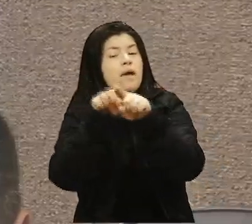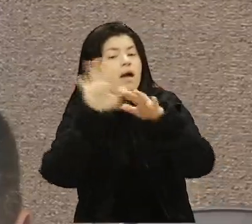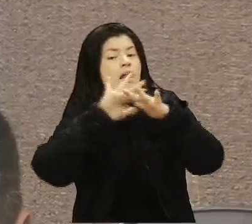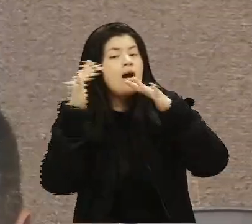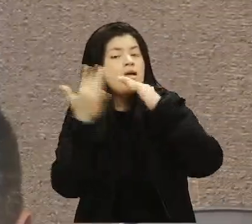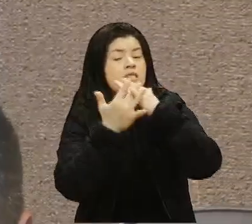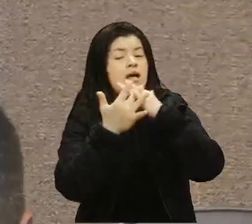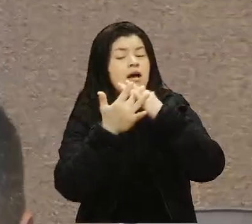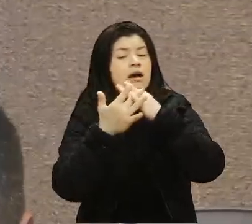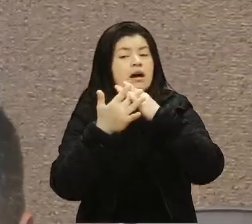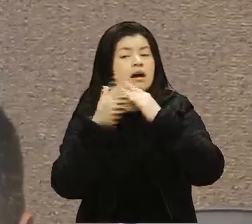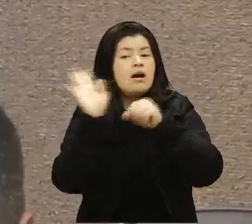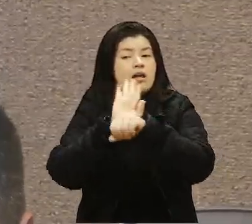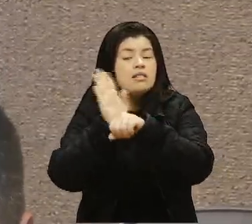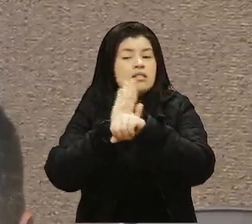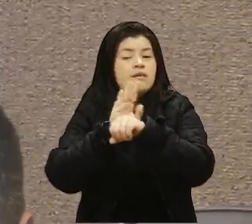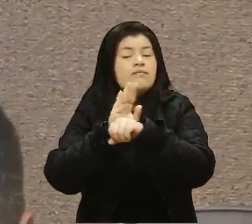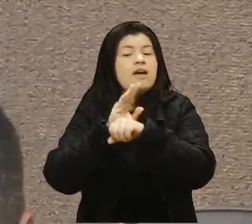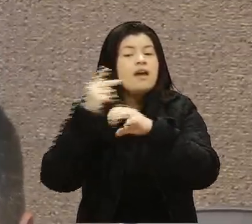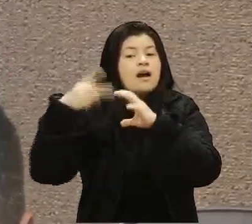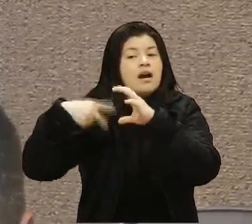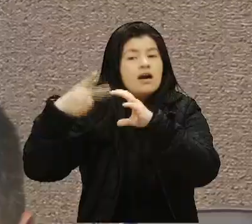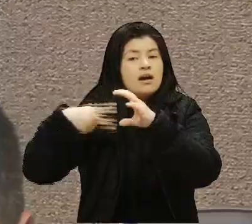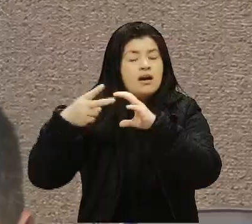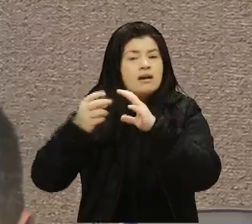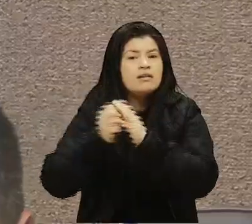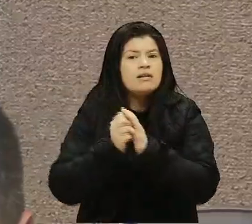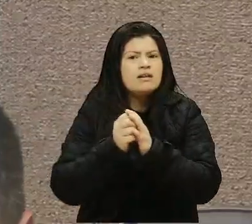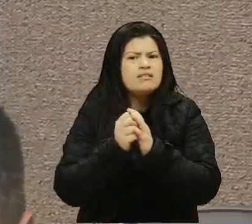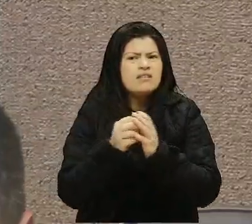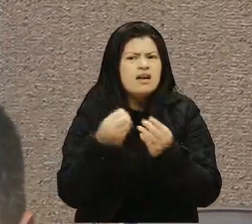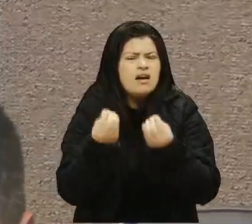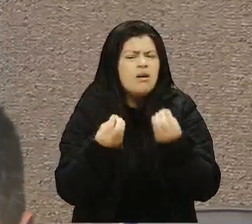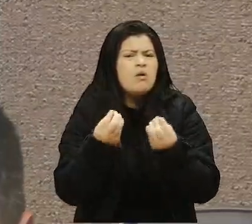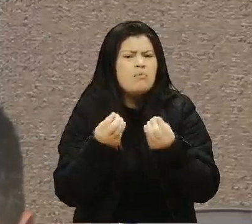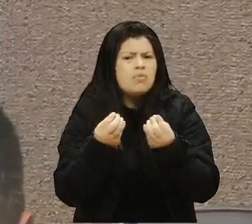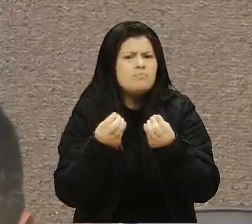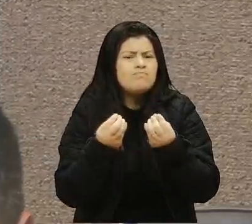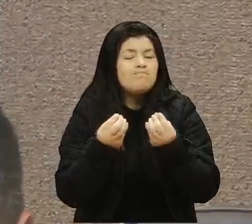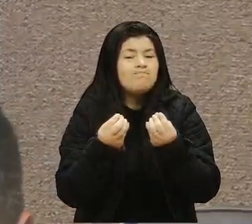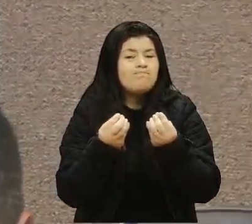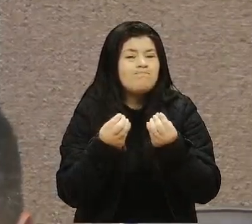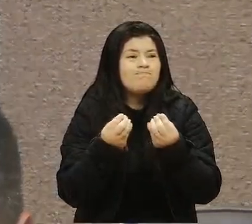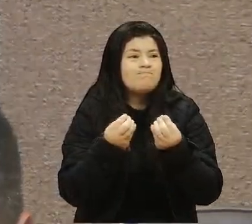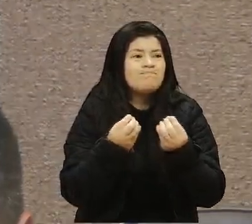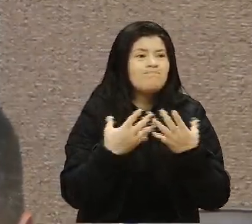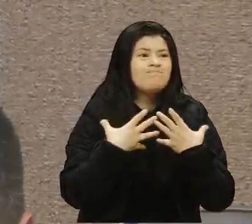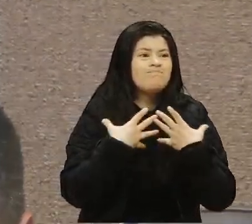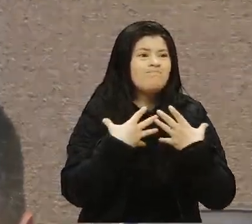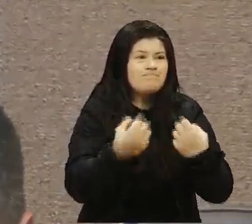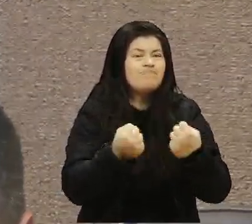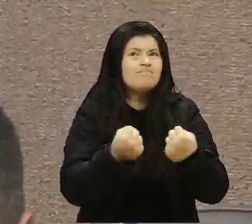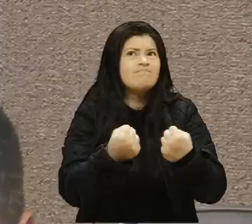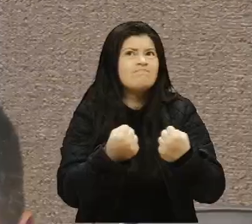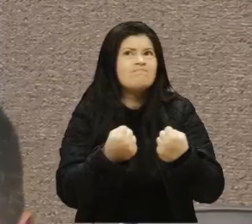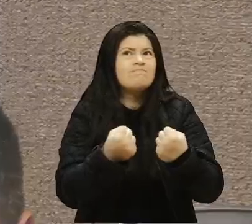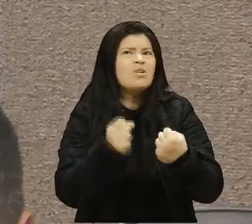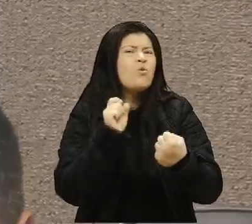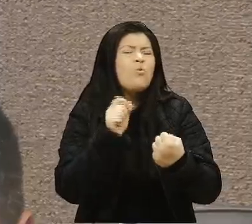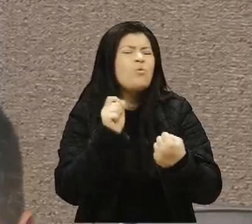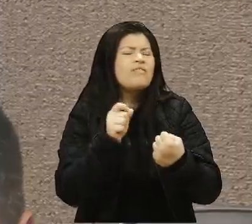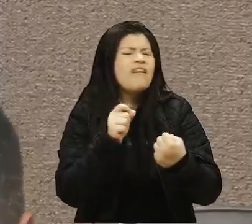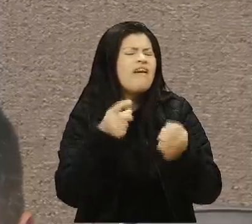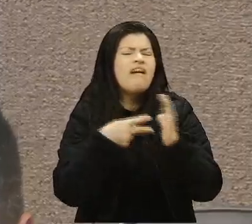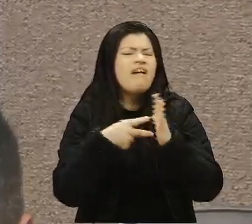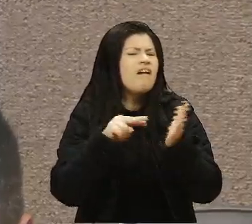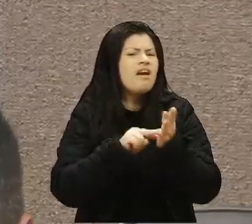TV Câmara, que o que a gente vota aqui é admissibilidade, uma palavra feia, né? Difícil de falar, mas o que isso